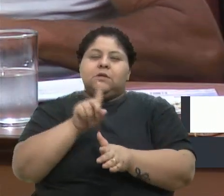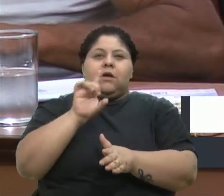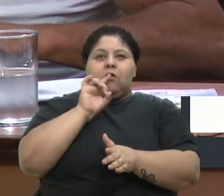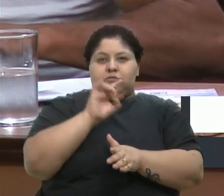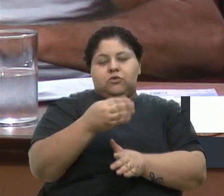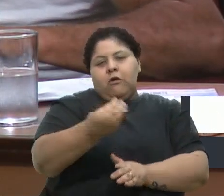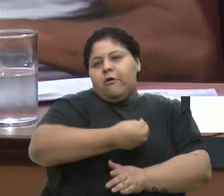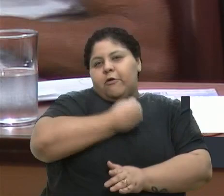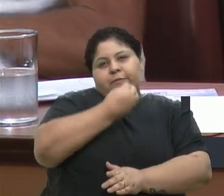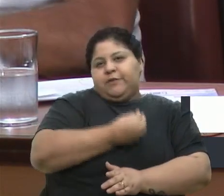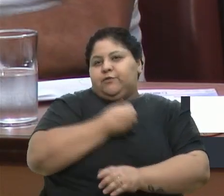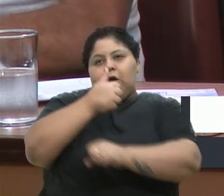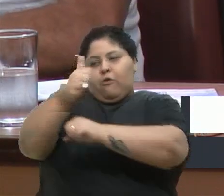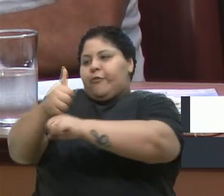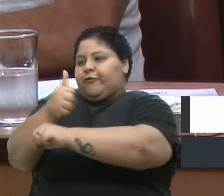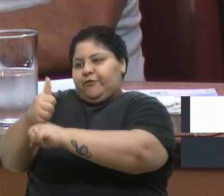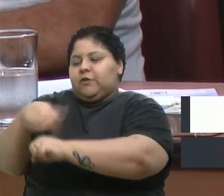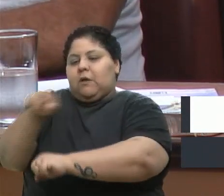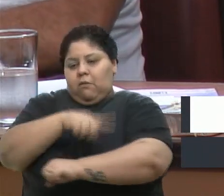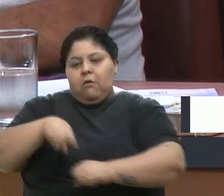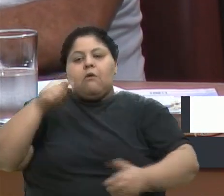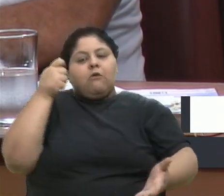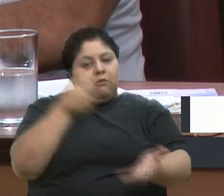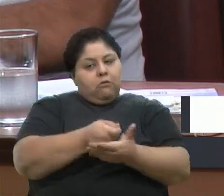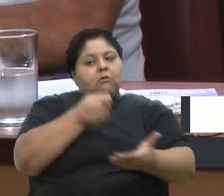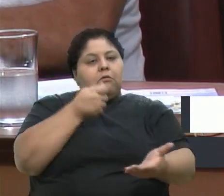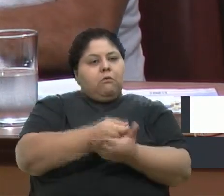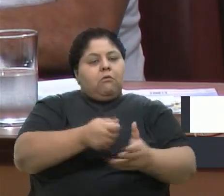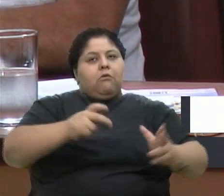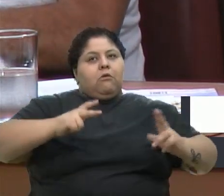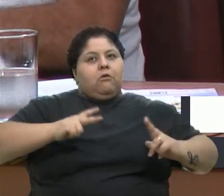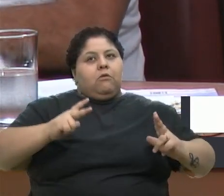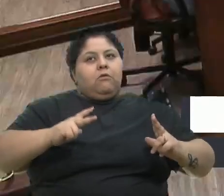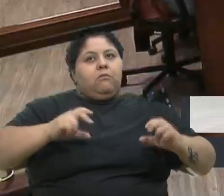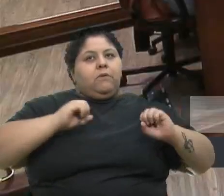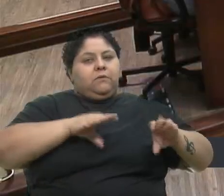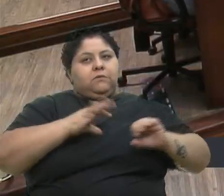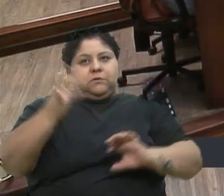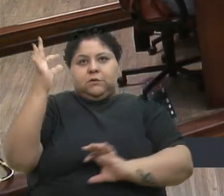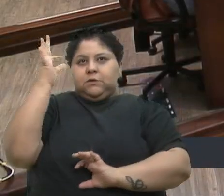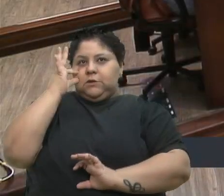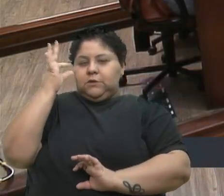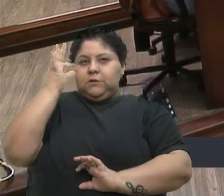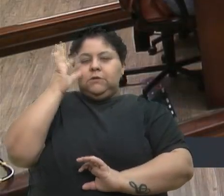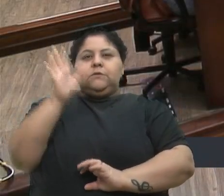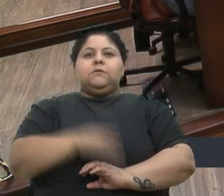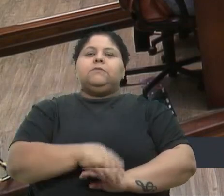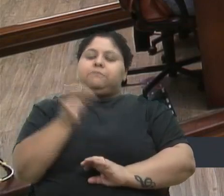pessoal. Então, eu defendo uma educação presencial. Obrigado, vereador. Perfeito.